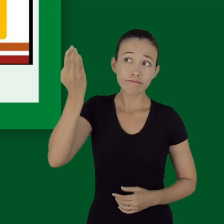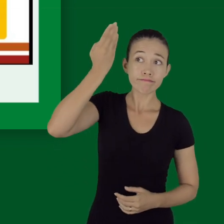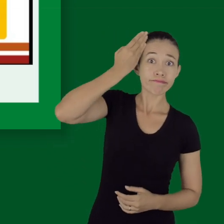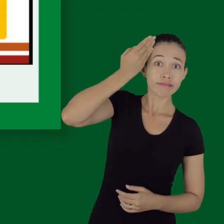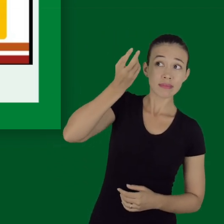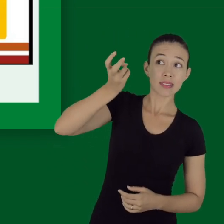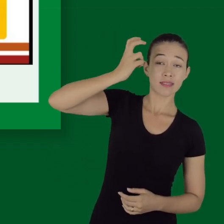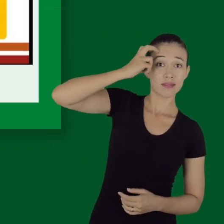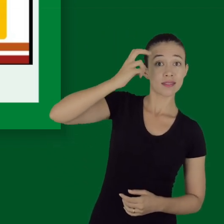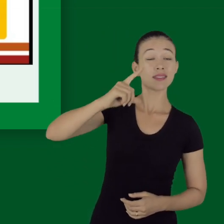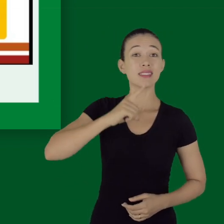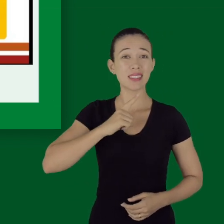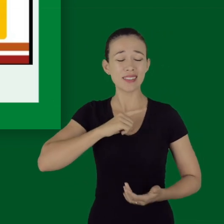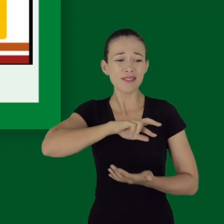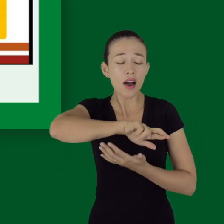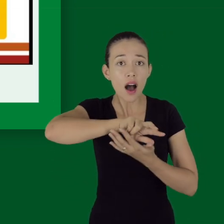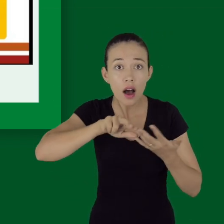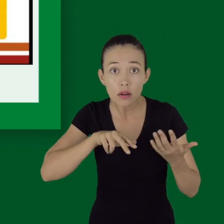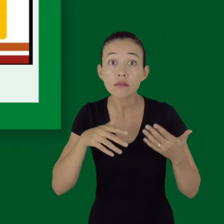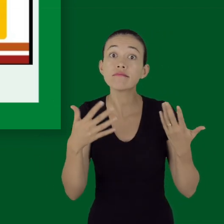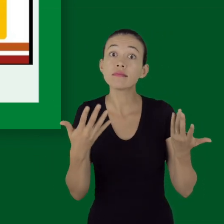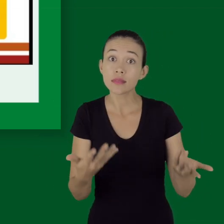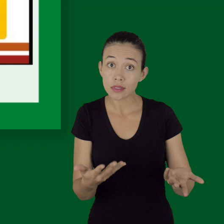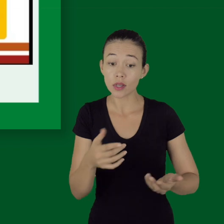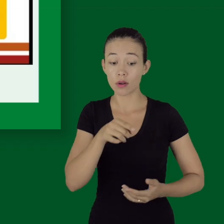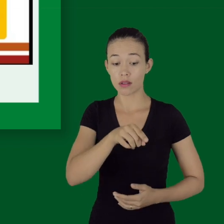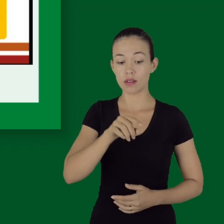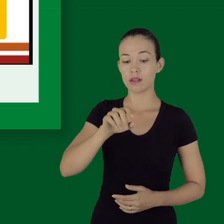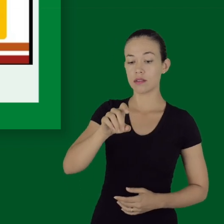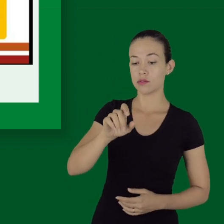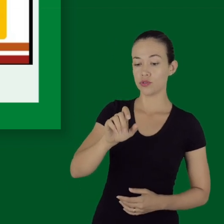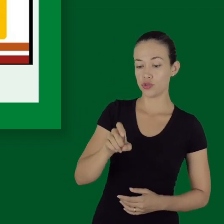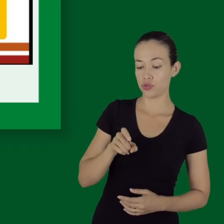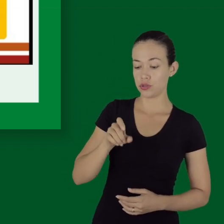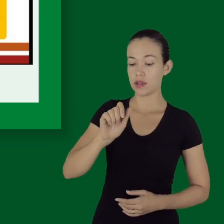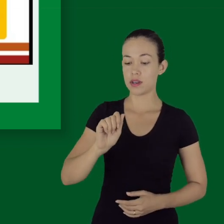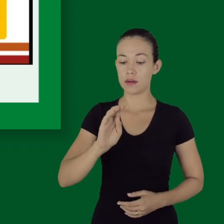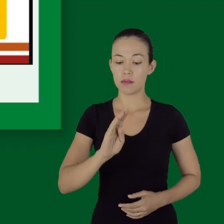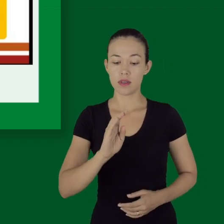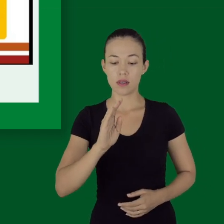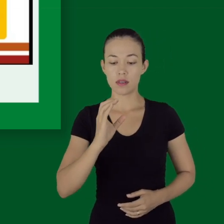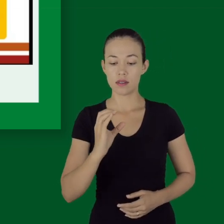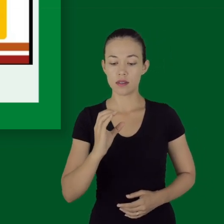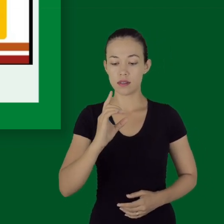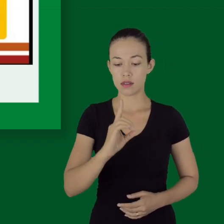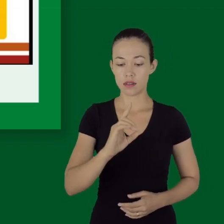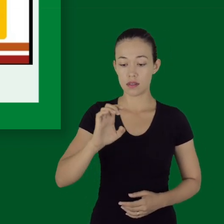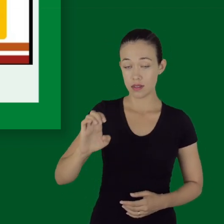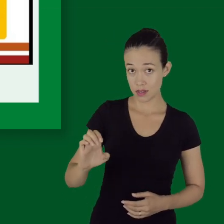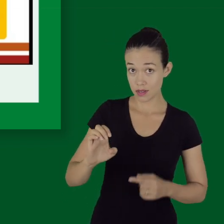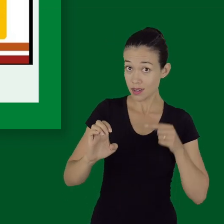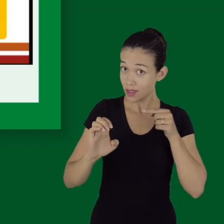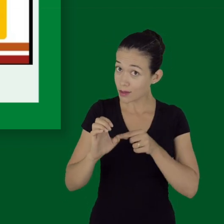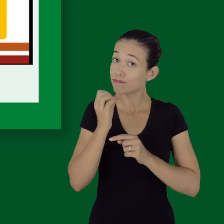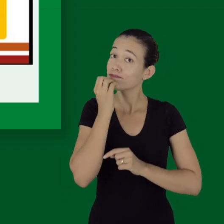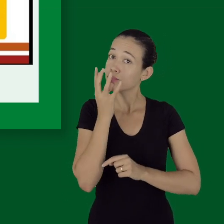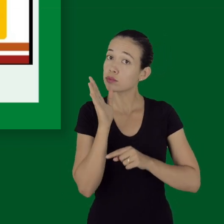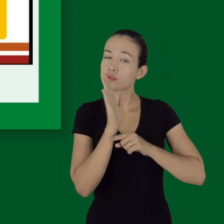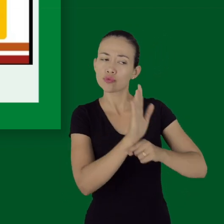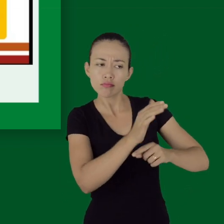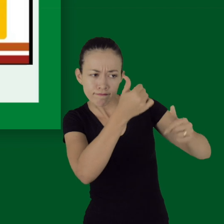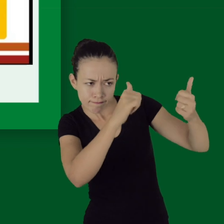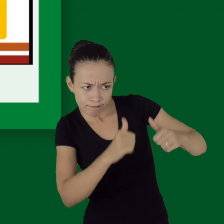não intervenho em todos esses critérios, o paciente ele tem alto risco de vida. Então, se eu não intervenho numa situação sanguinante,